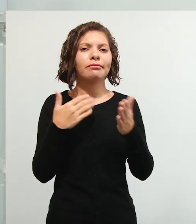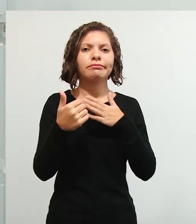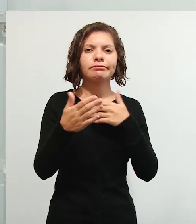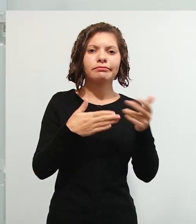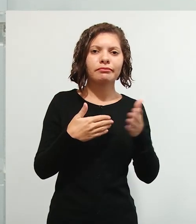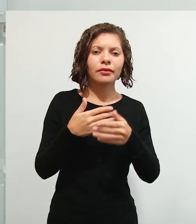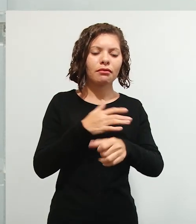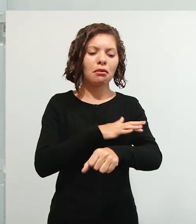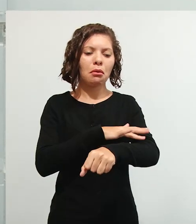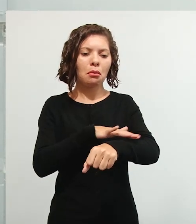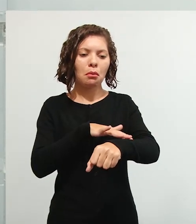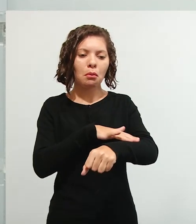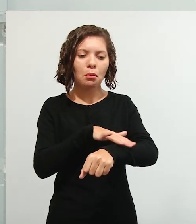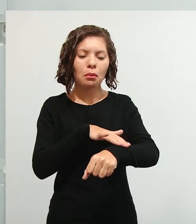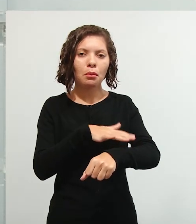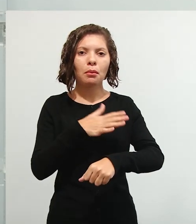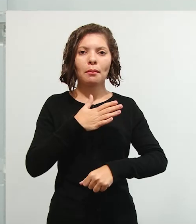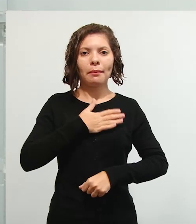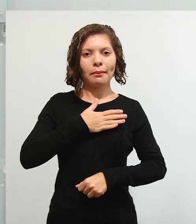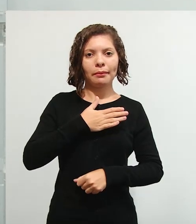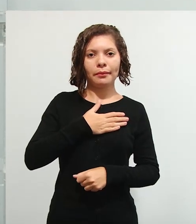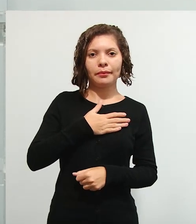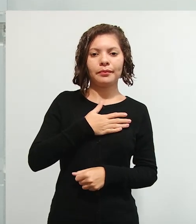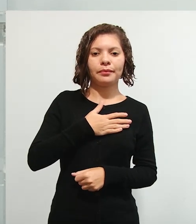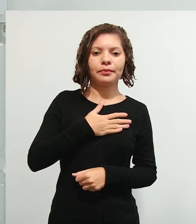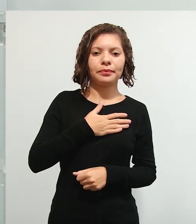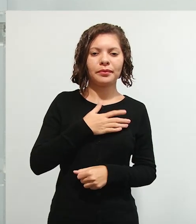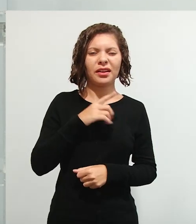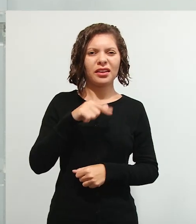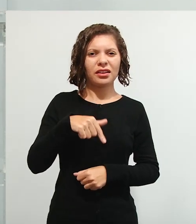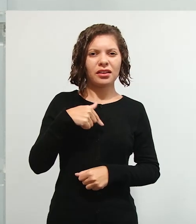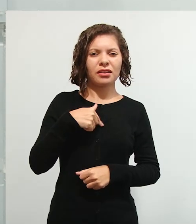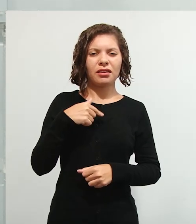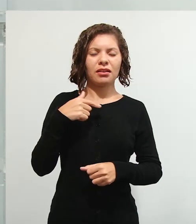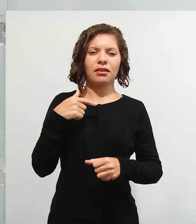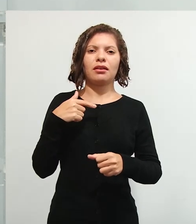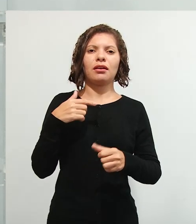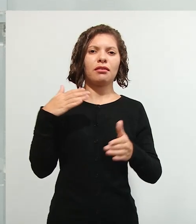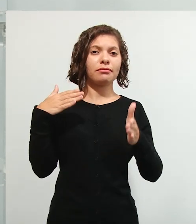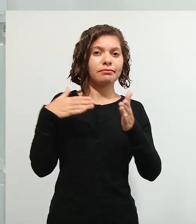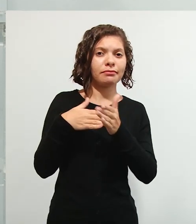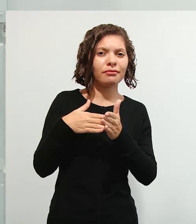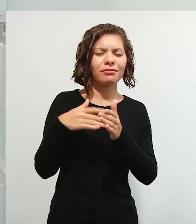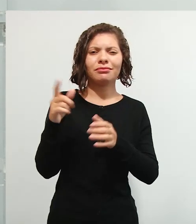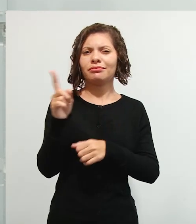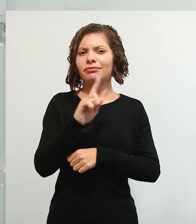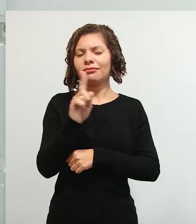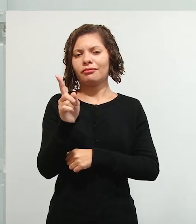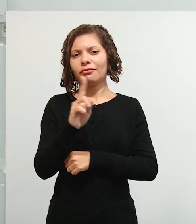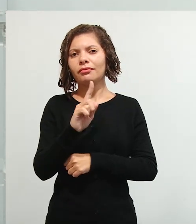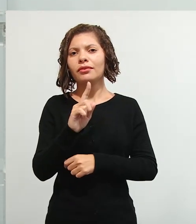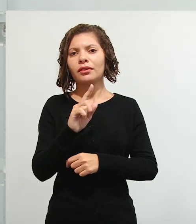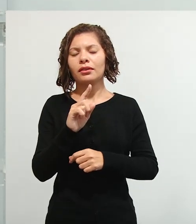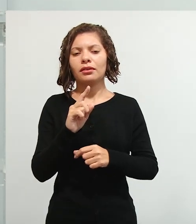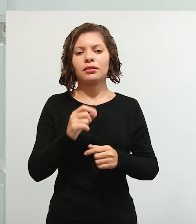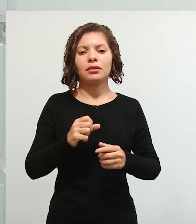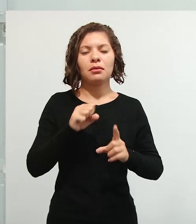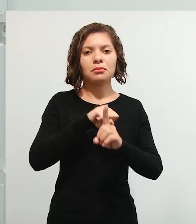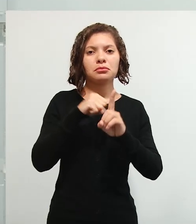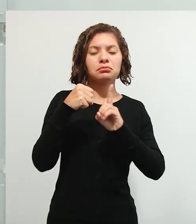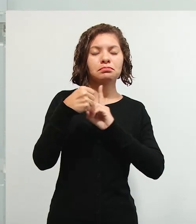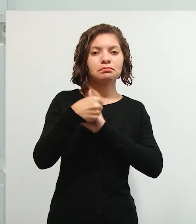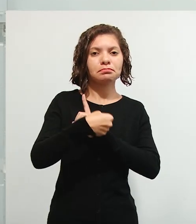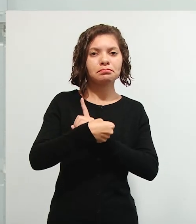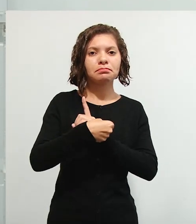independentemente da cor da minha pele, esta cor não seria nenhum obstáculo a processos de mobilidade